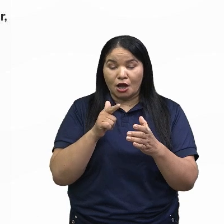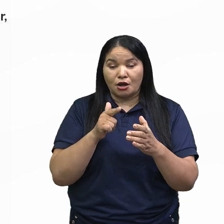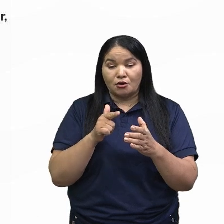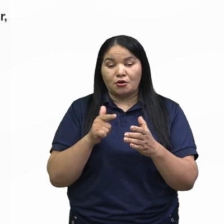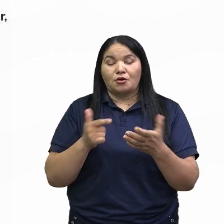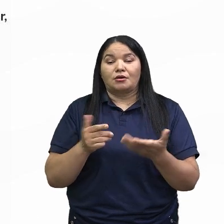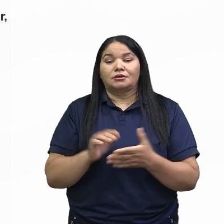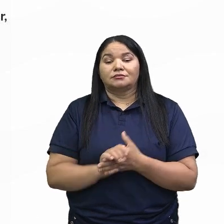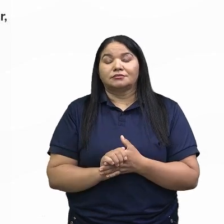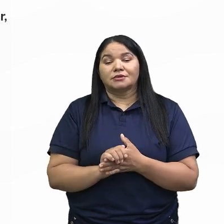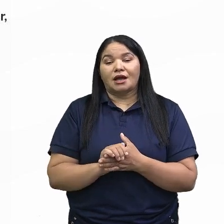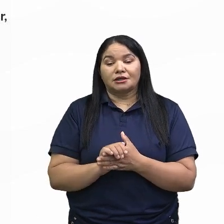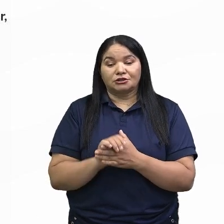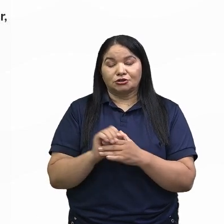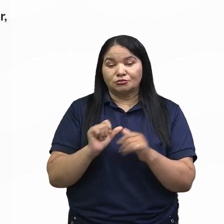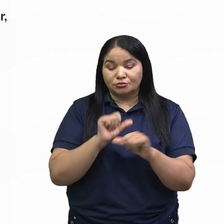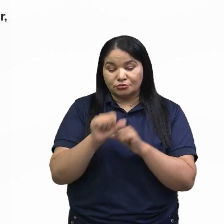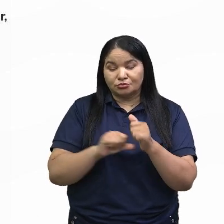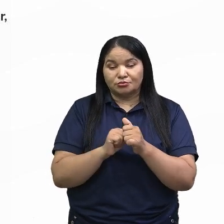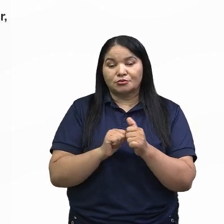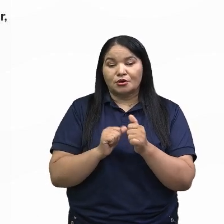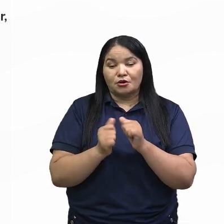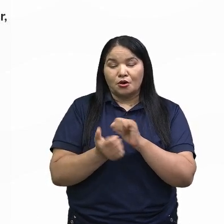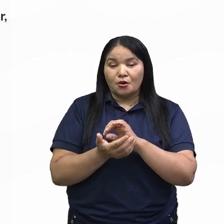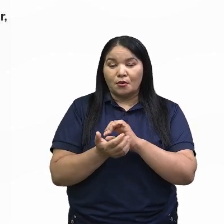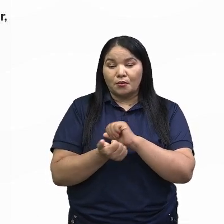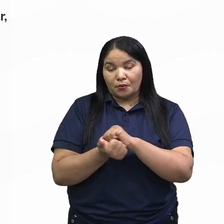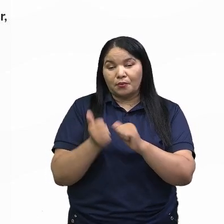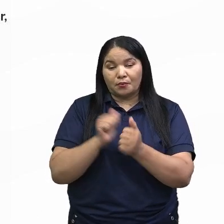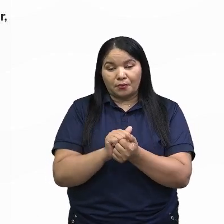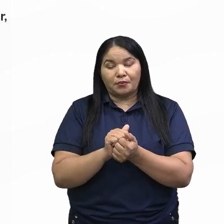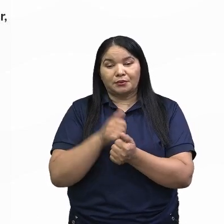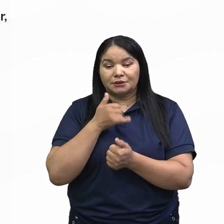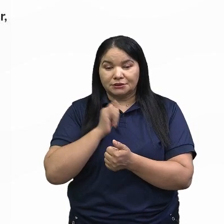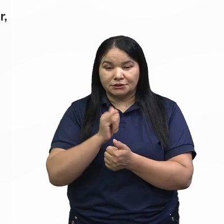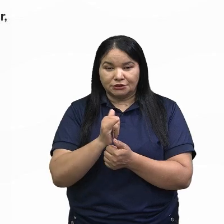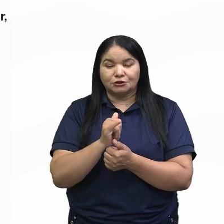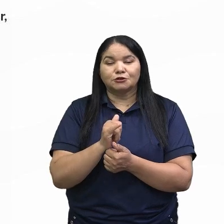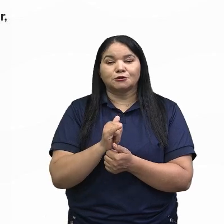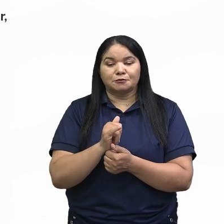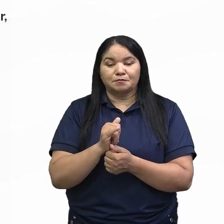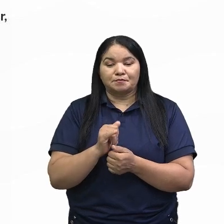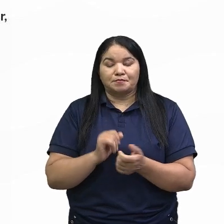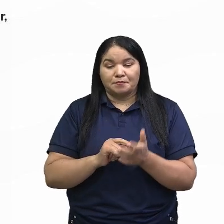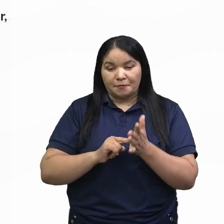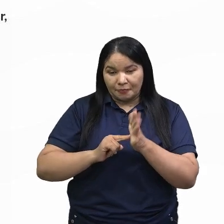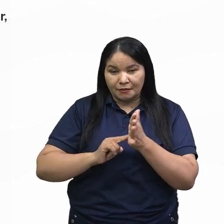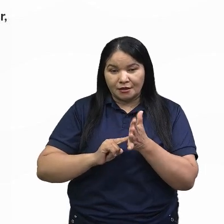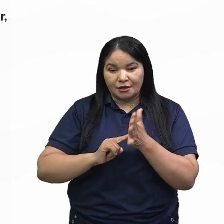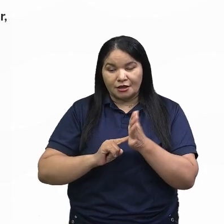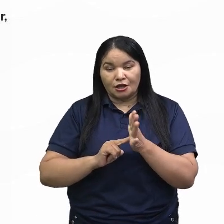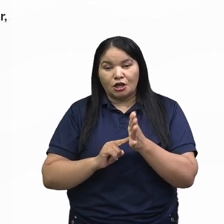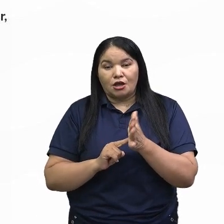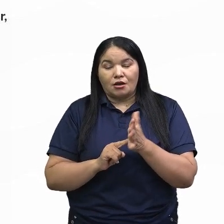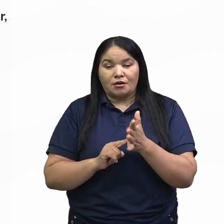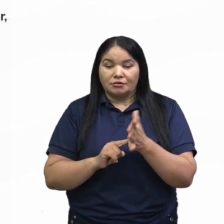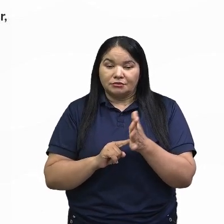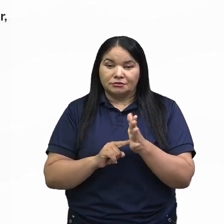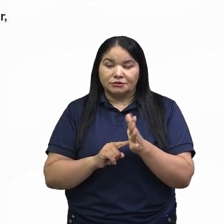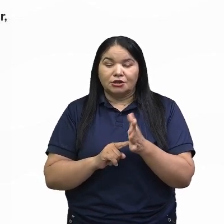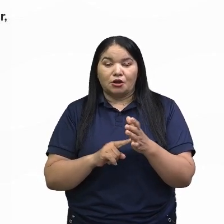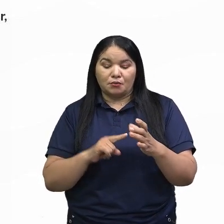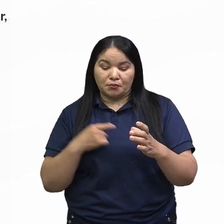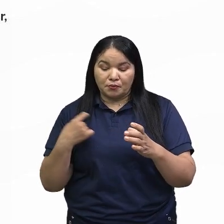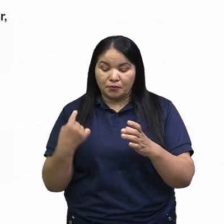né, em energia mecânica, porque essa água represada, quando se abre a comporta, ela gira as pás de uma